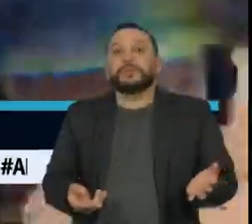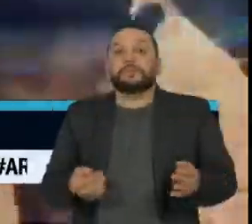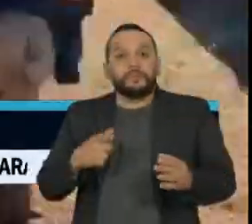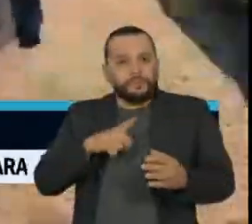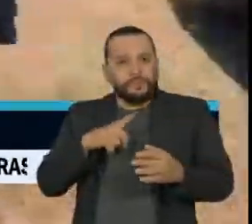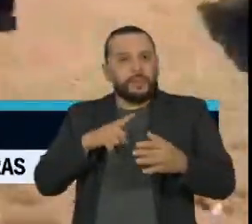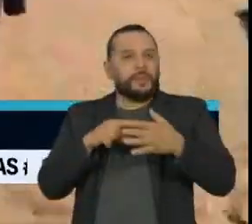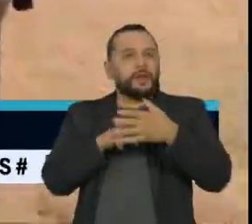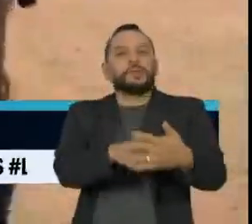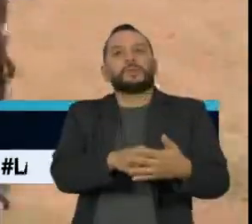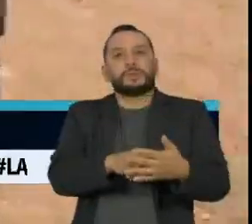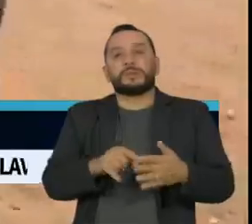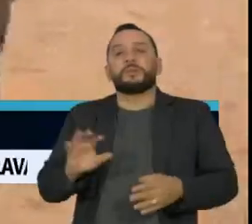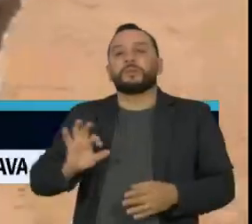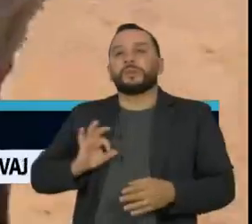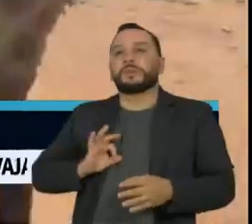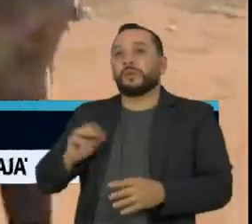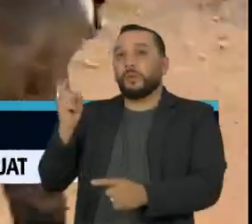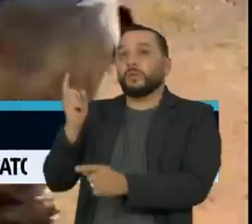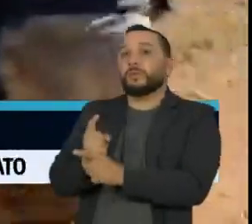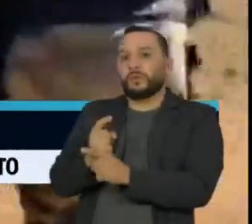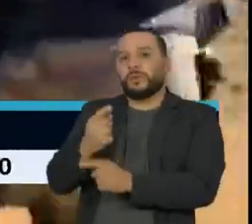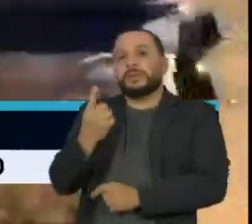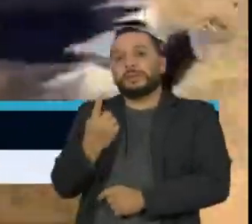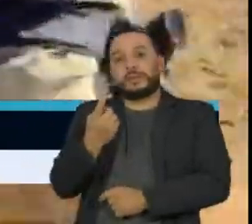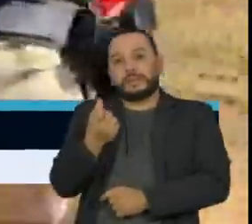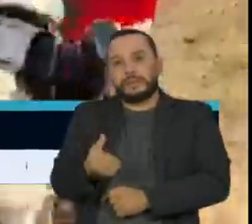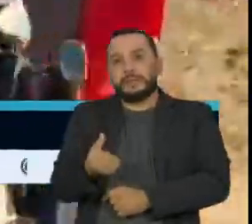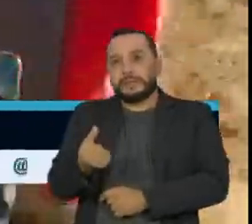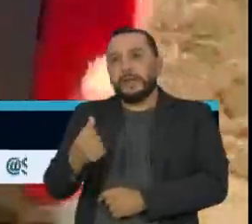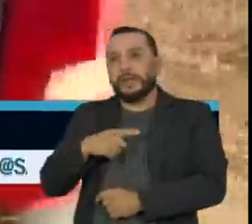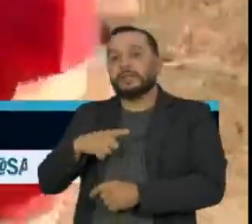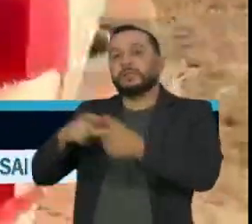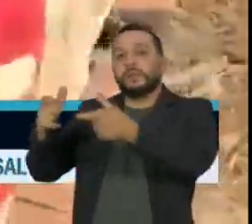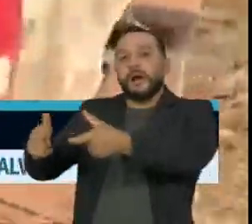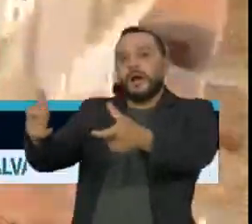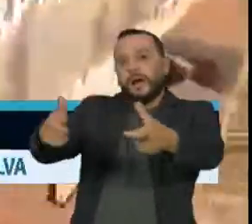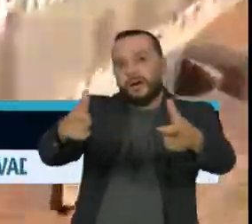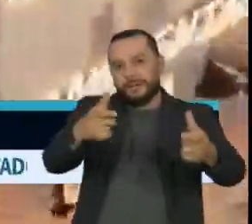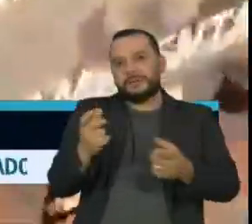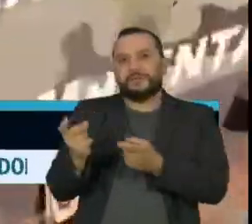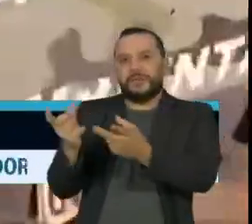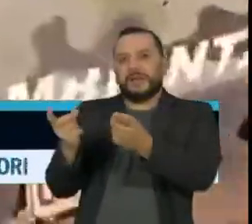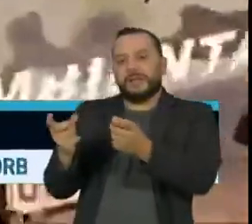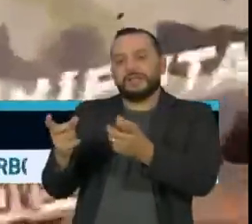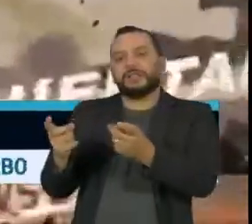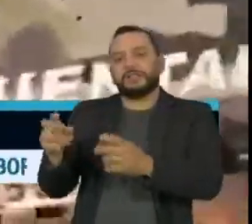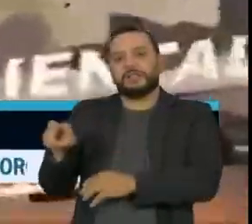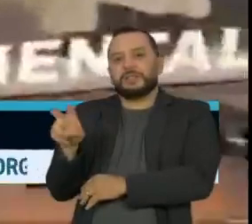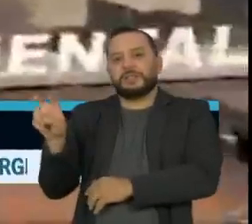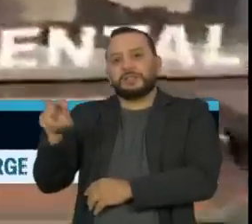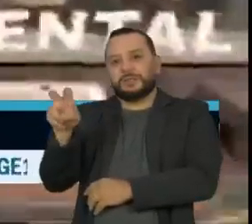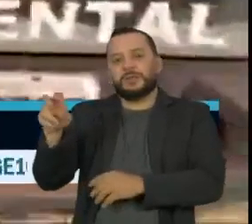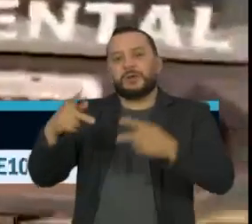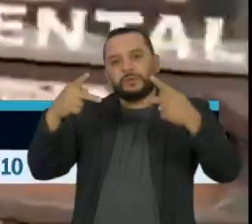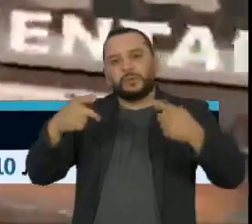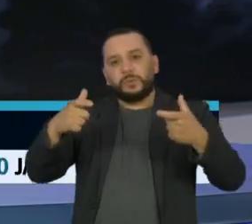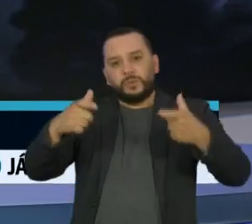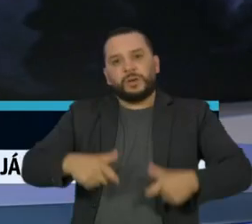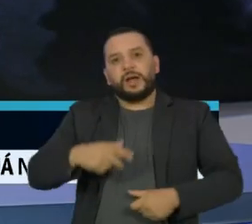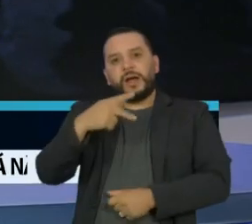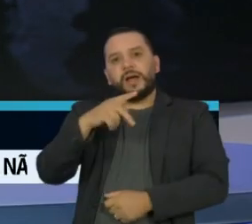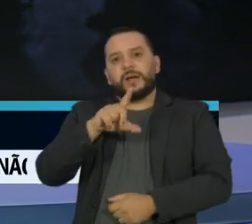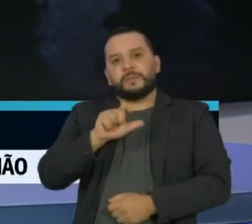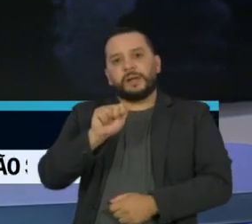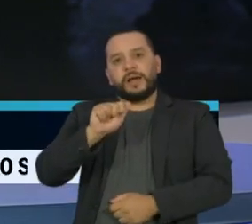denúncia anônima, a polícia encontrou outras 16 cobras que podem estar ligadas ao esquema em um aras em Planaltina.